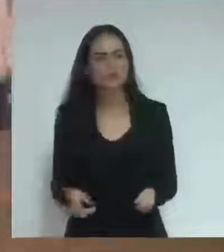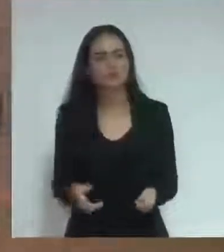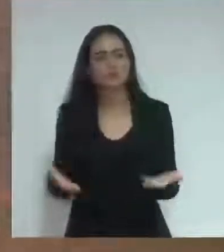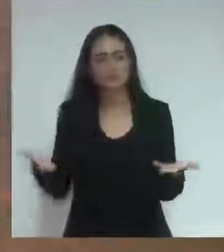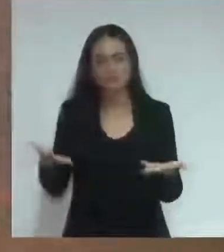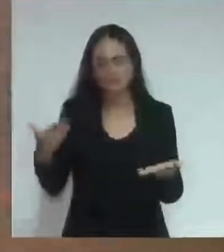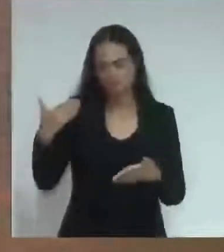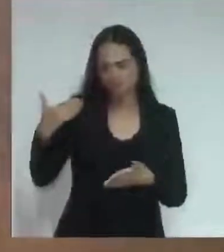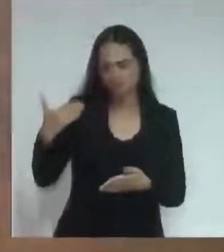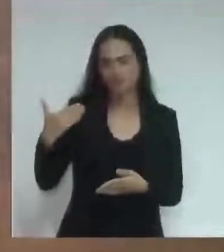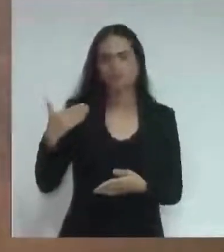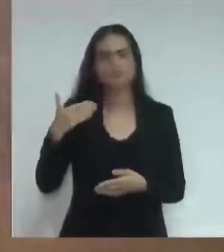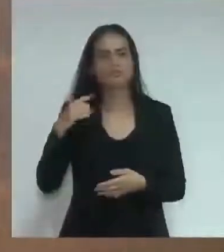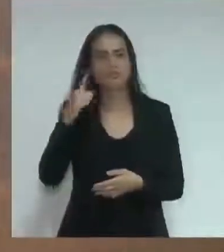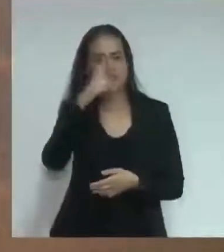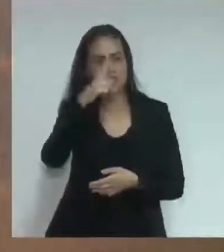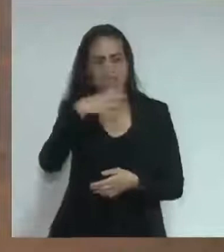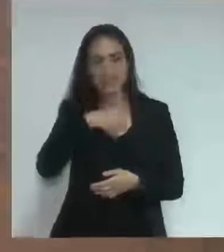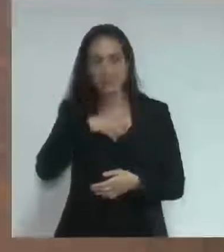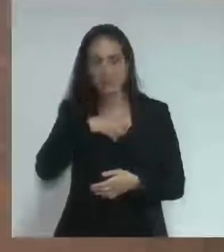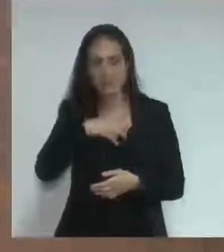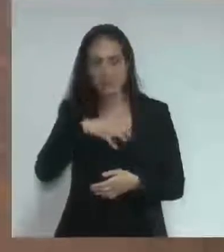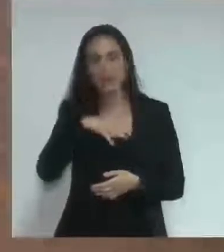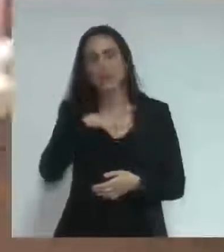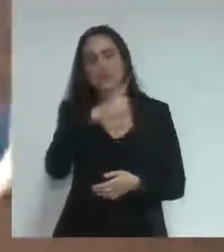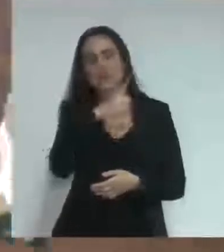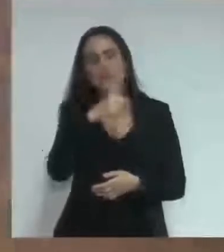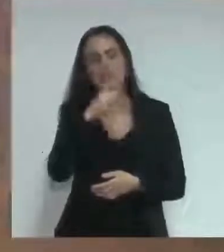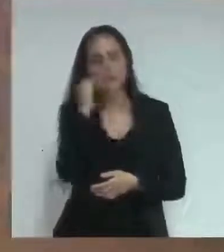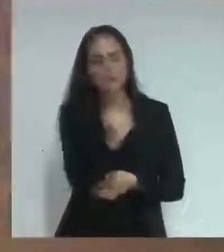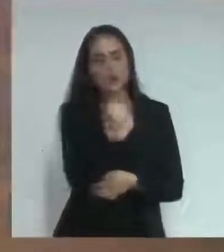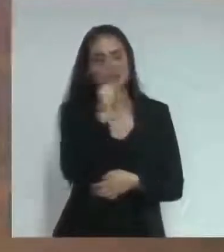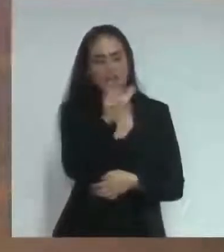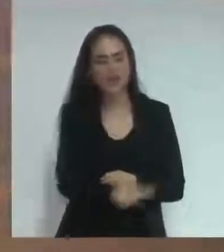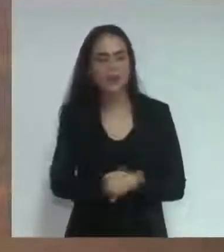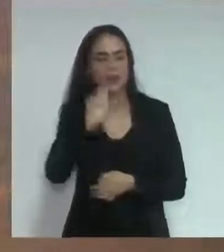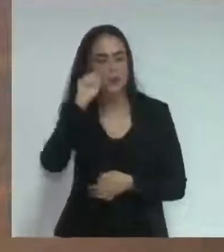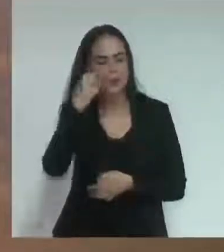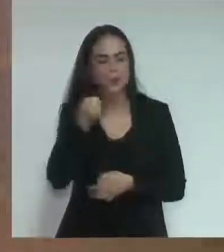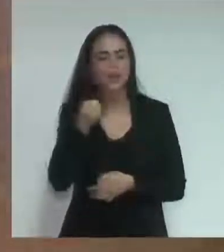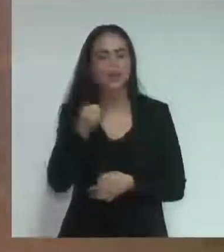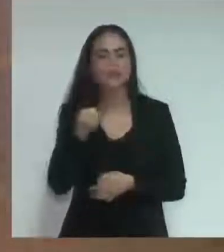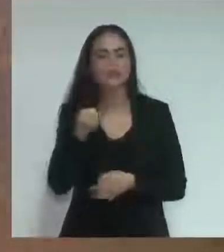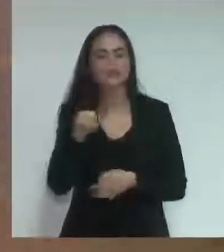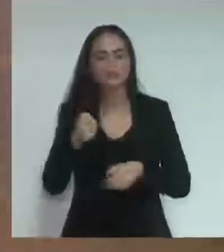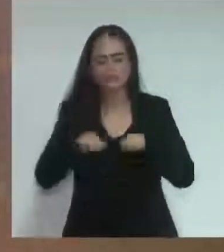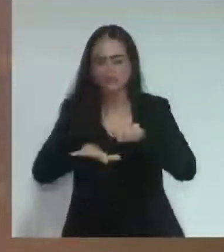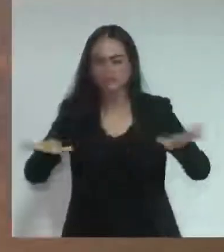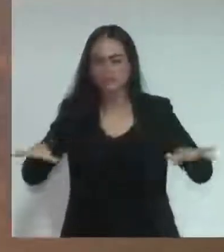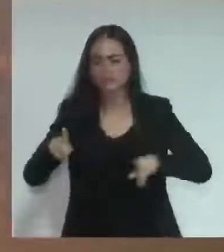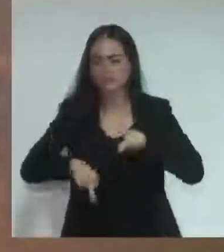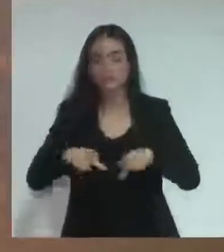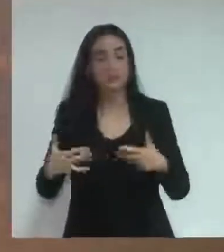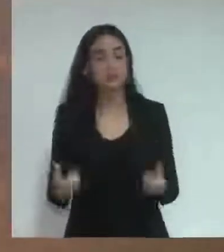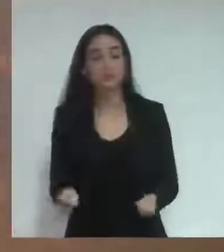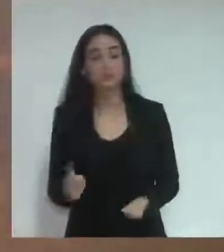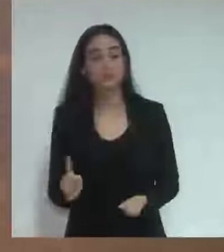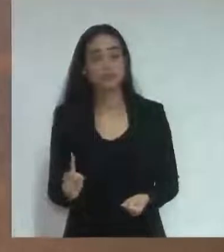negro, né, lá da Bahia, com facada, depois de uma discussão amplamente difundida, e várias pessoas não aceitam,